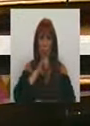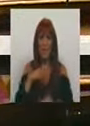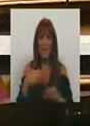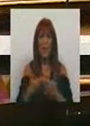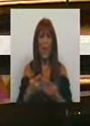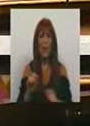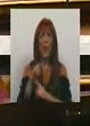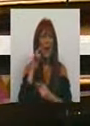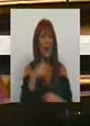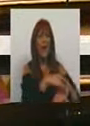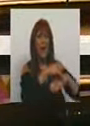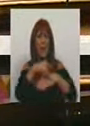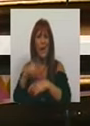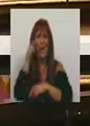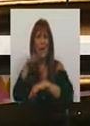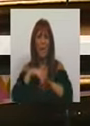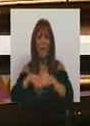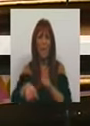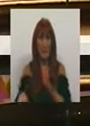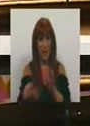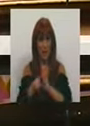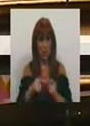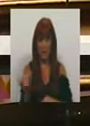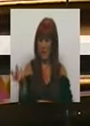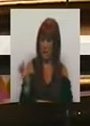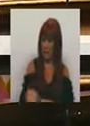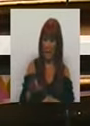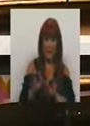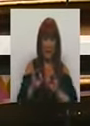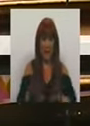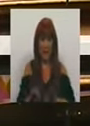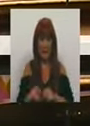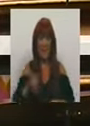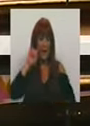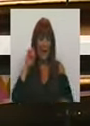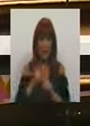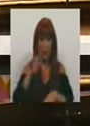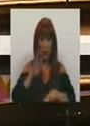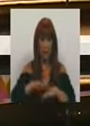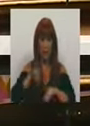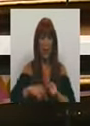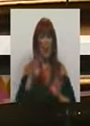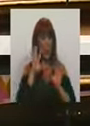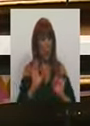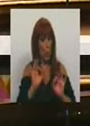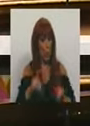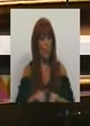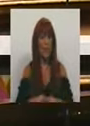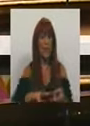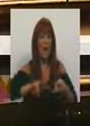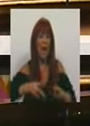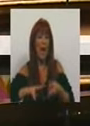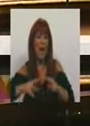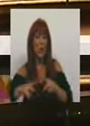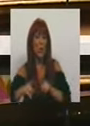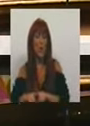de farol ao legislador. Ora, numa circunstância em que se exige, por isso, prudência nas